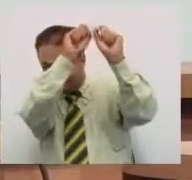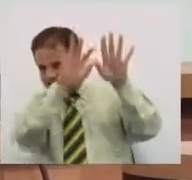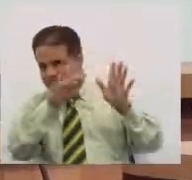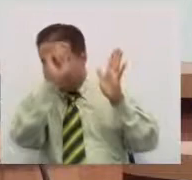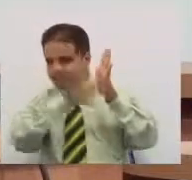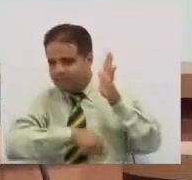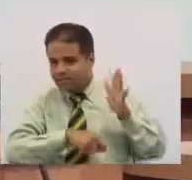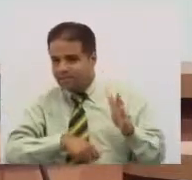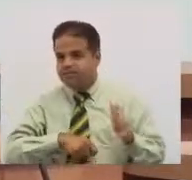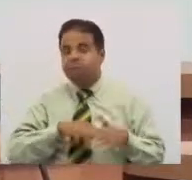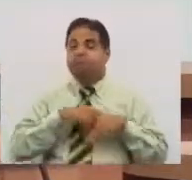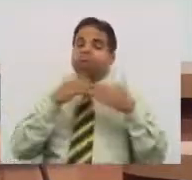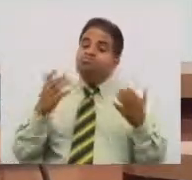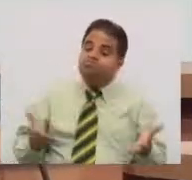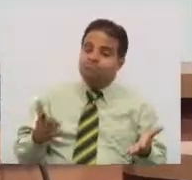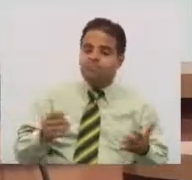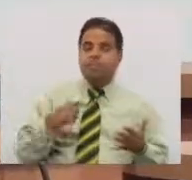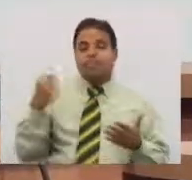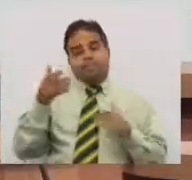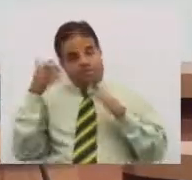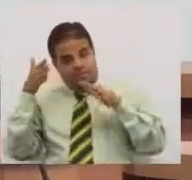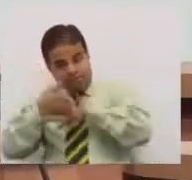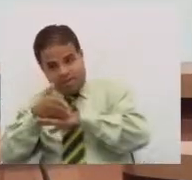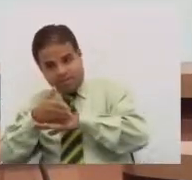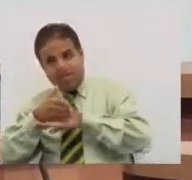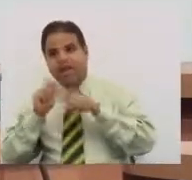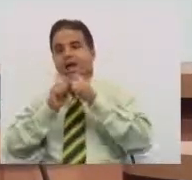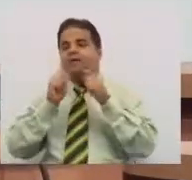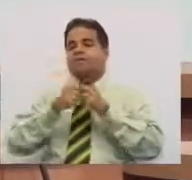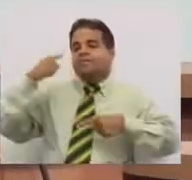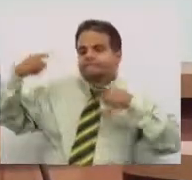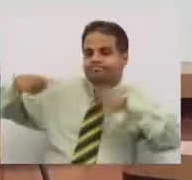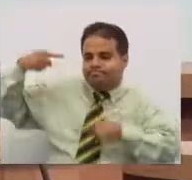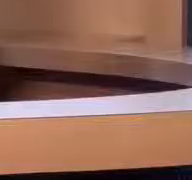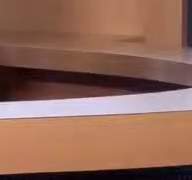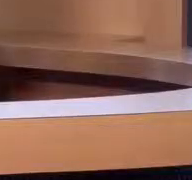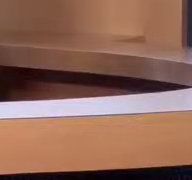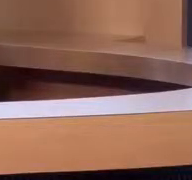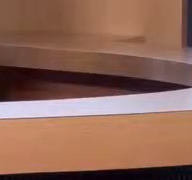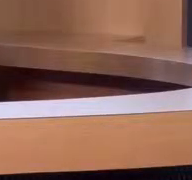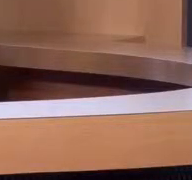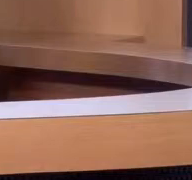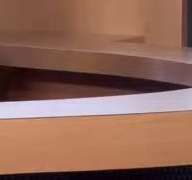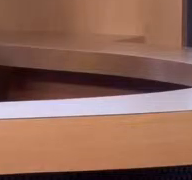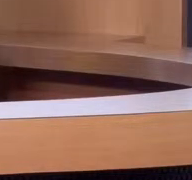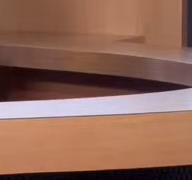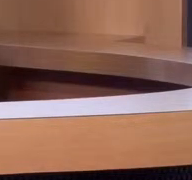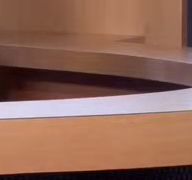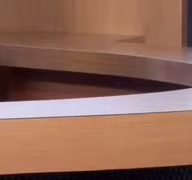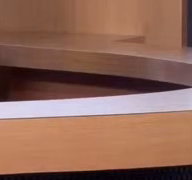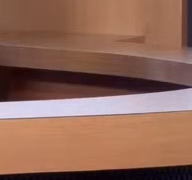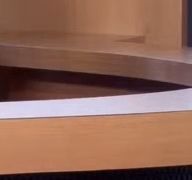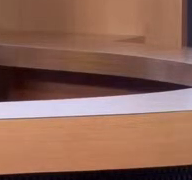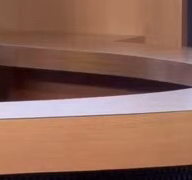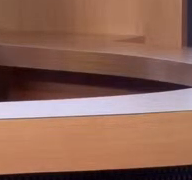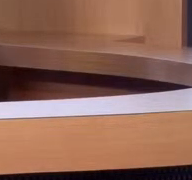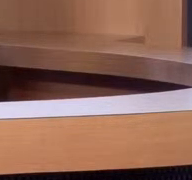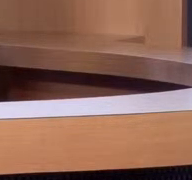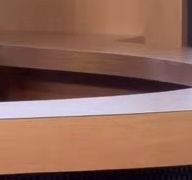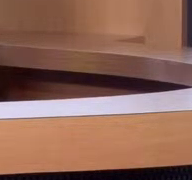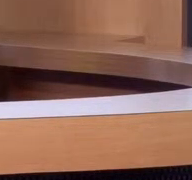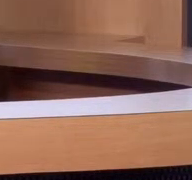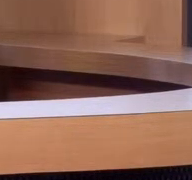Então, agora, nós temos que entrar nessa discussão e fazer esse debate, né? O secretário de Desenvolvimento Urbano